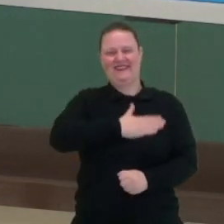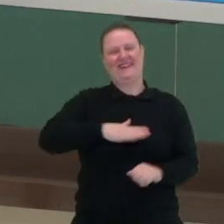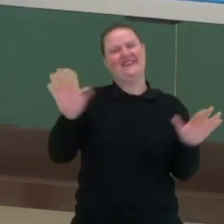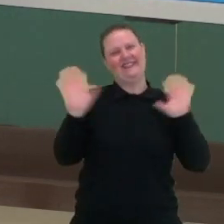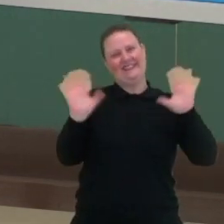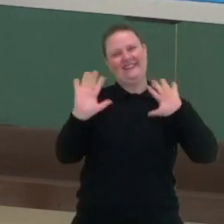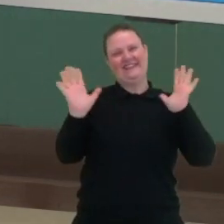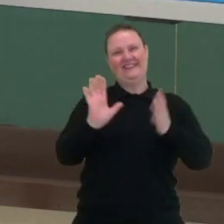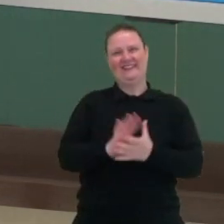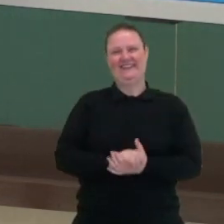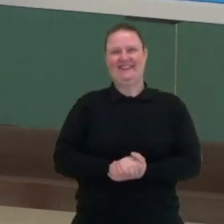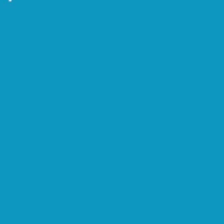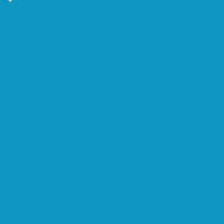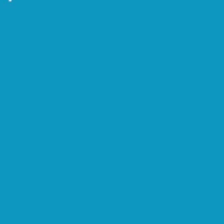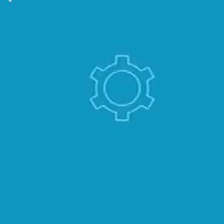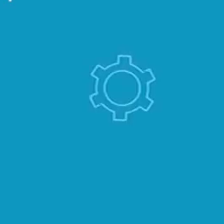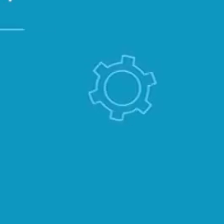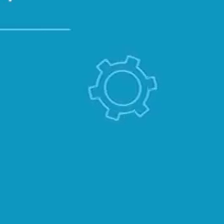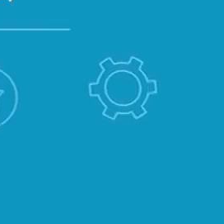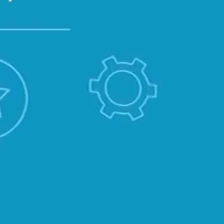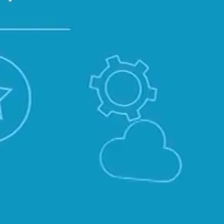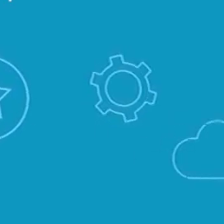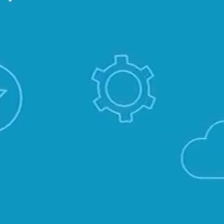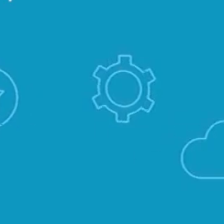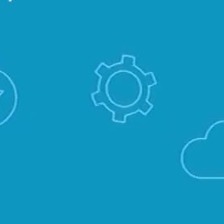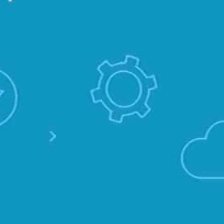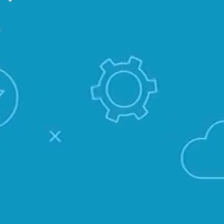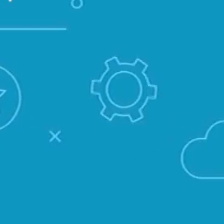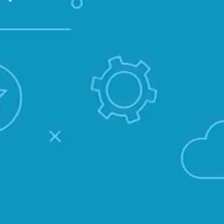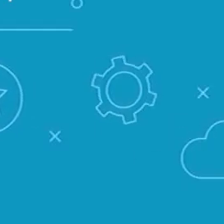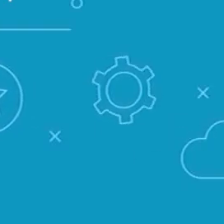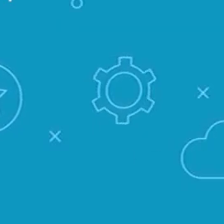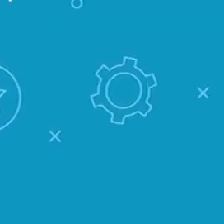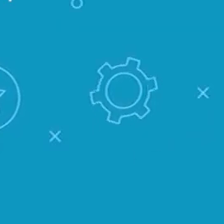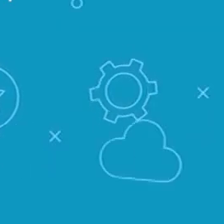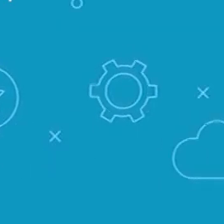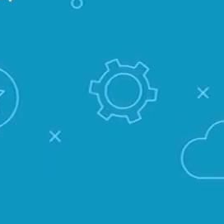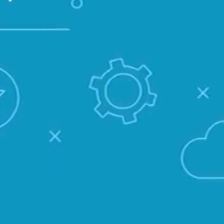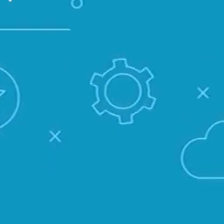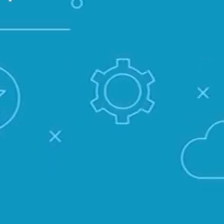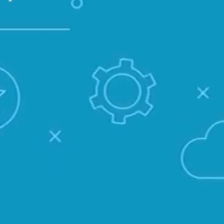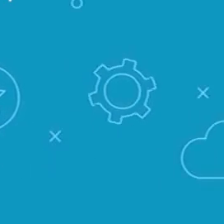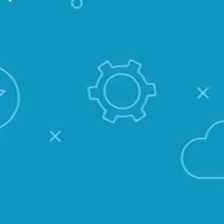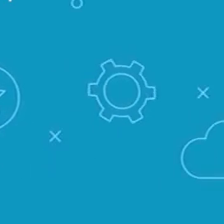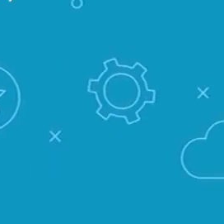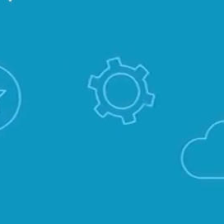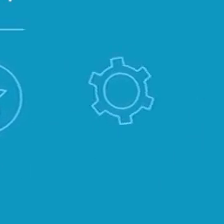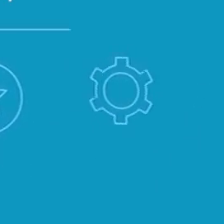breve!